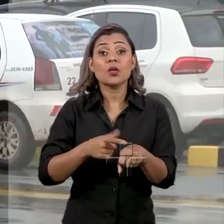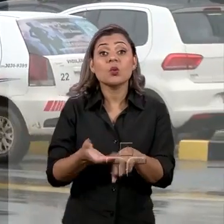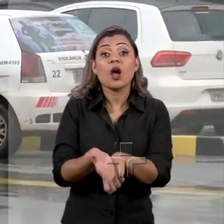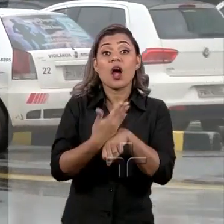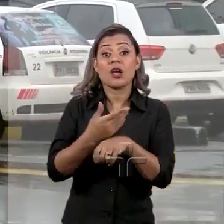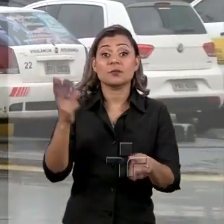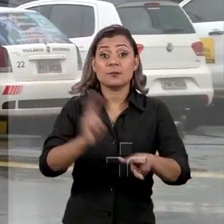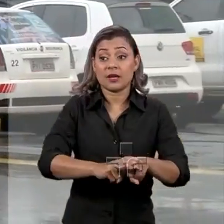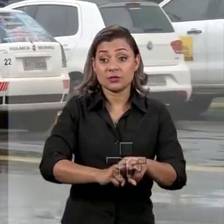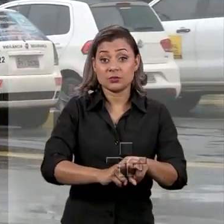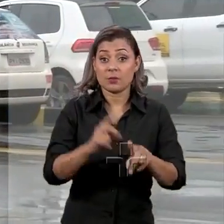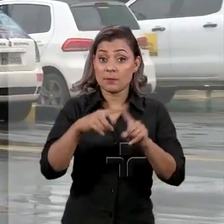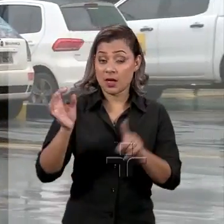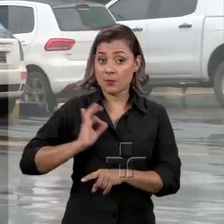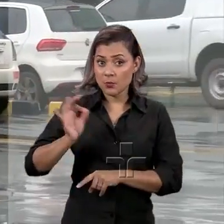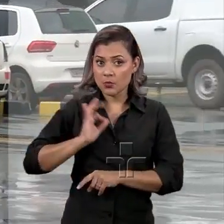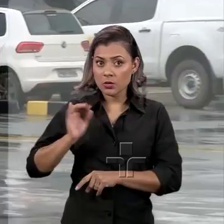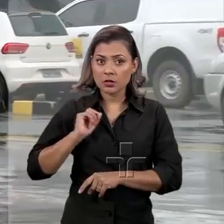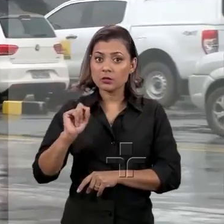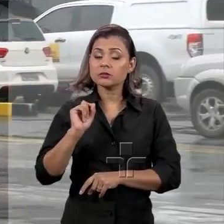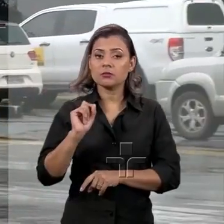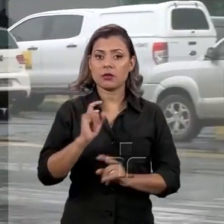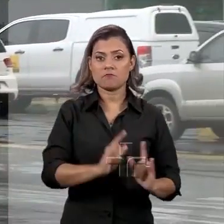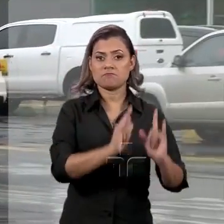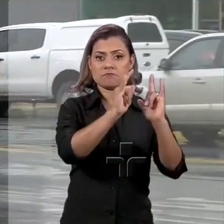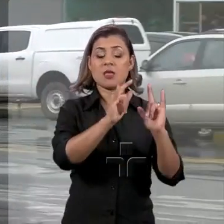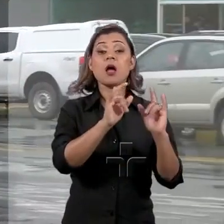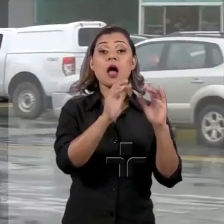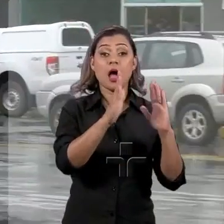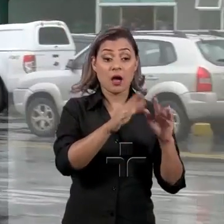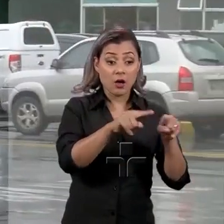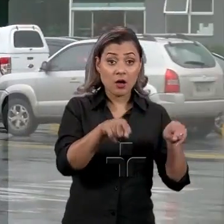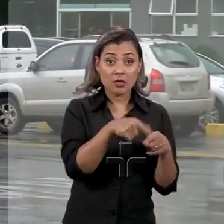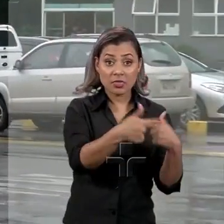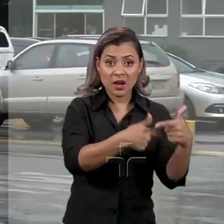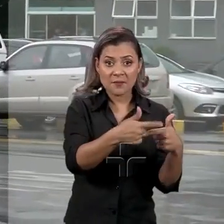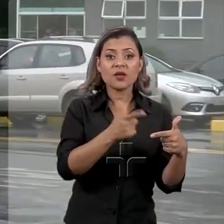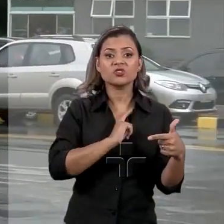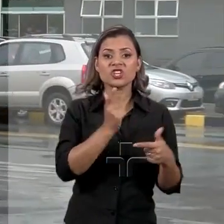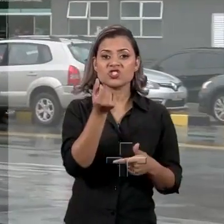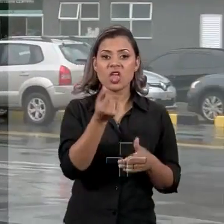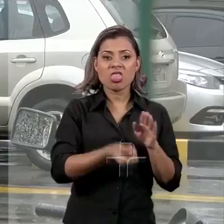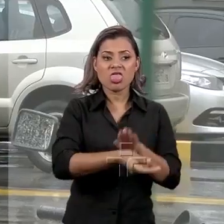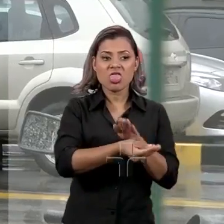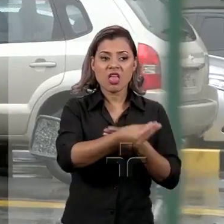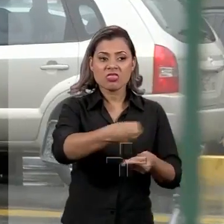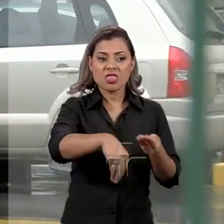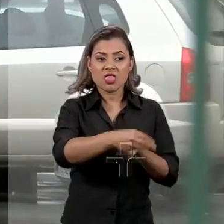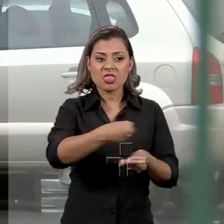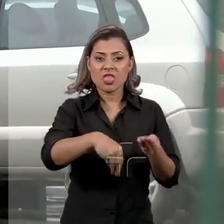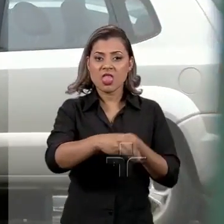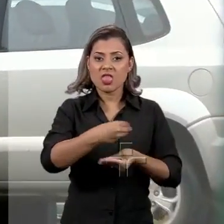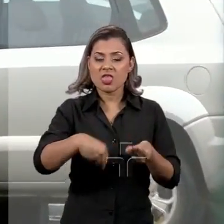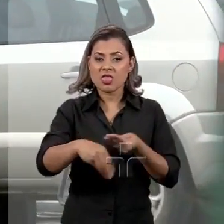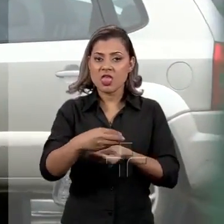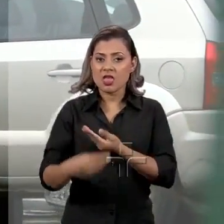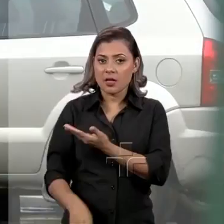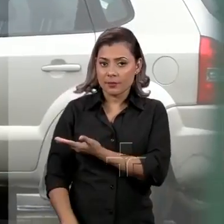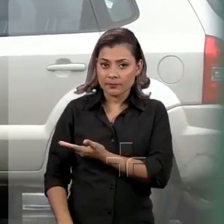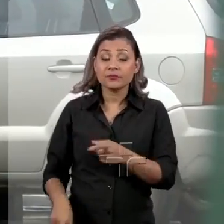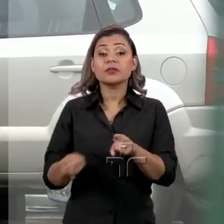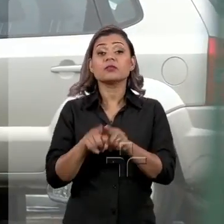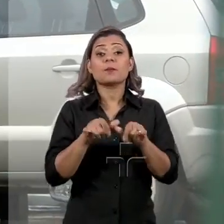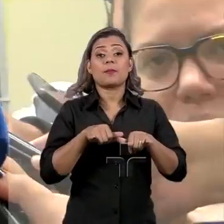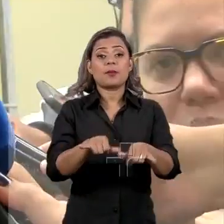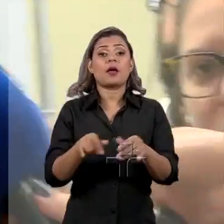detido. Segundo a polícia, os escritórios deles faziam a lavagem do dinheiro ilegal através de 2